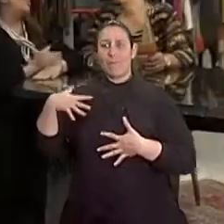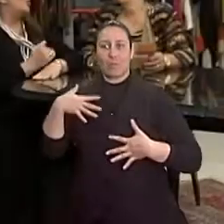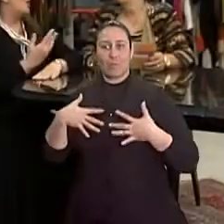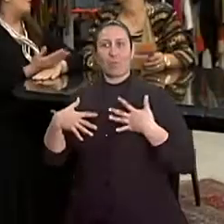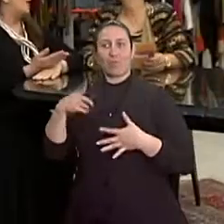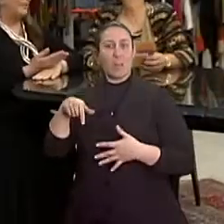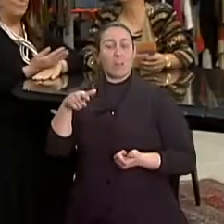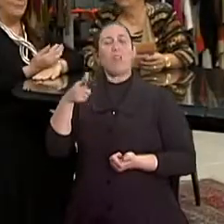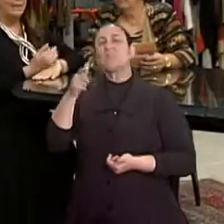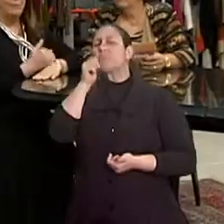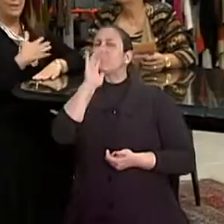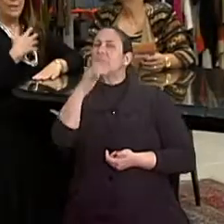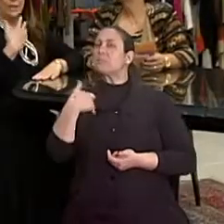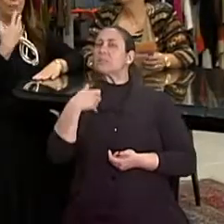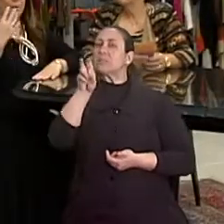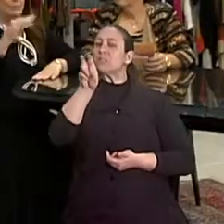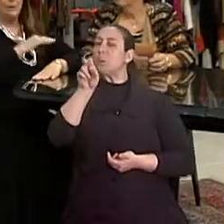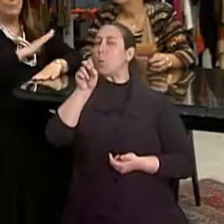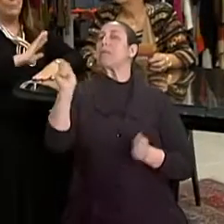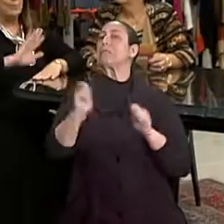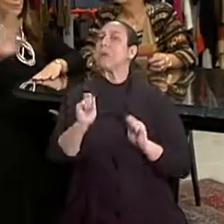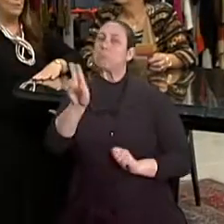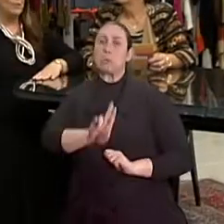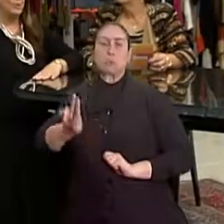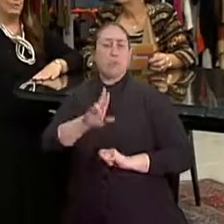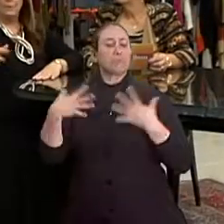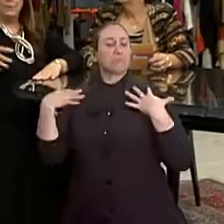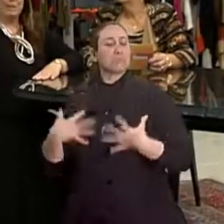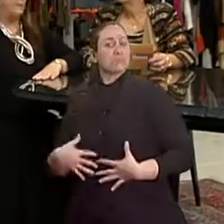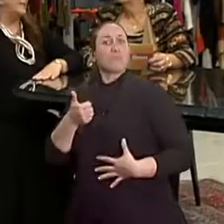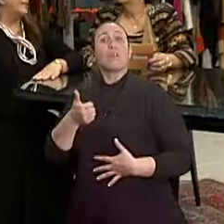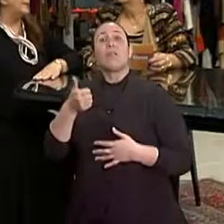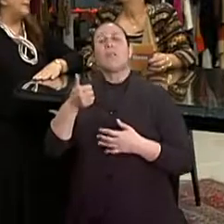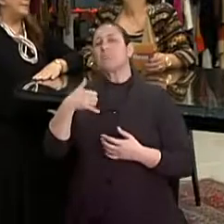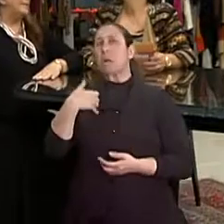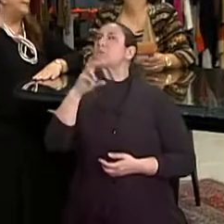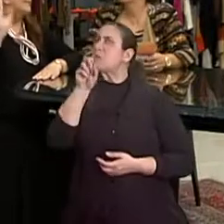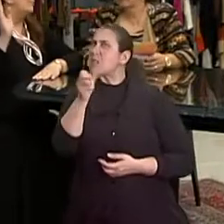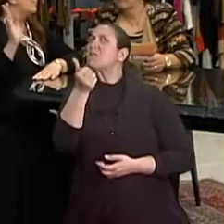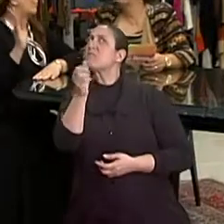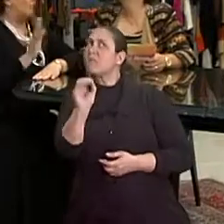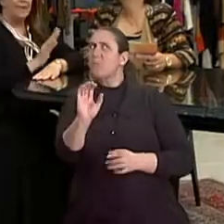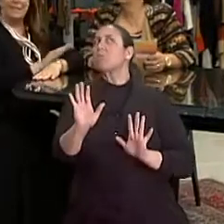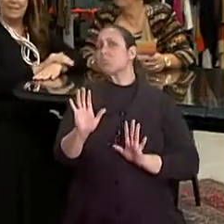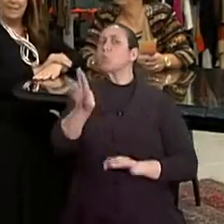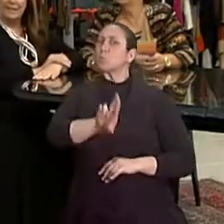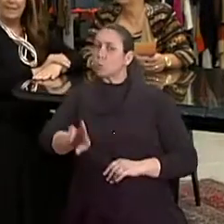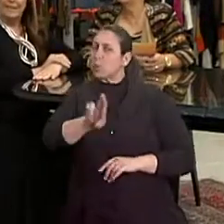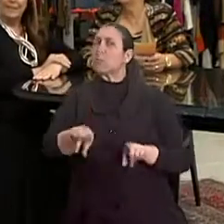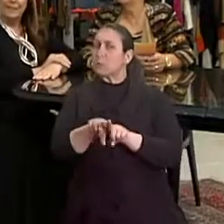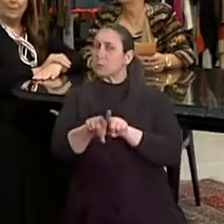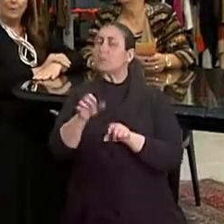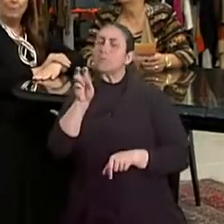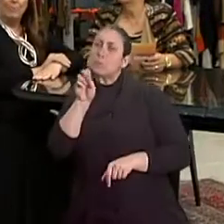uma mulher jovem, então uma mulher que tem toda a possibilidade de usar, 50, 60, 70 usam mantô desses, né?